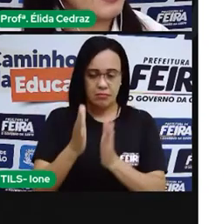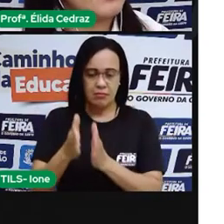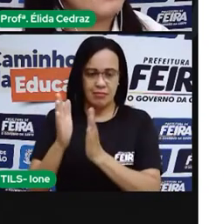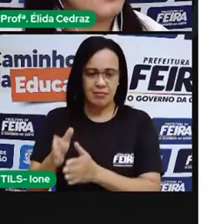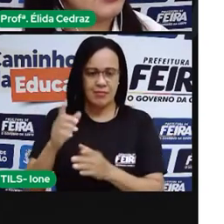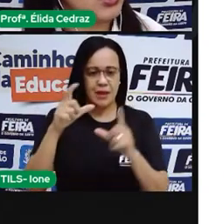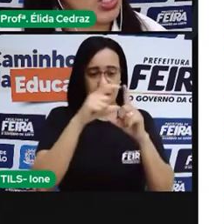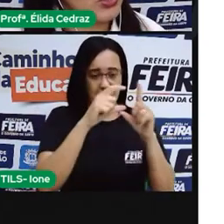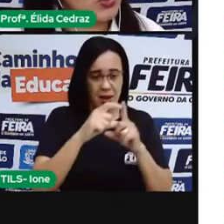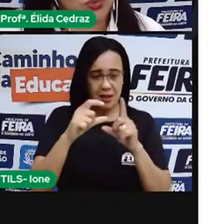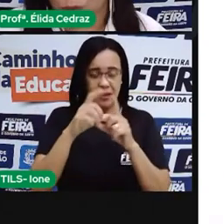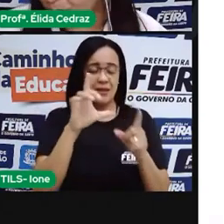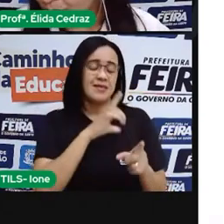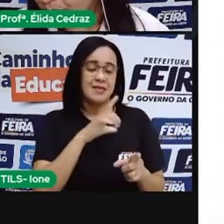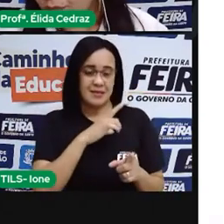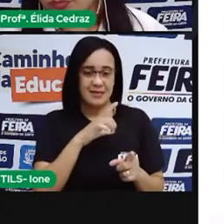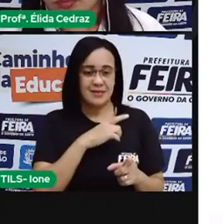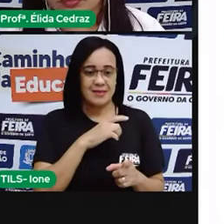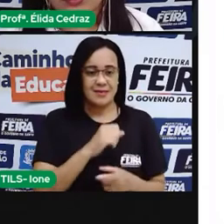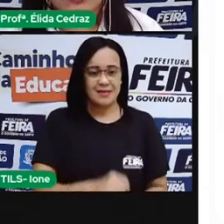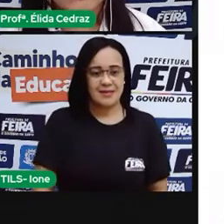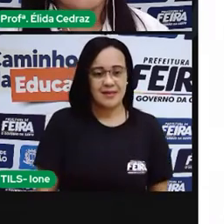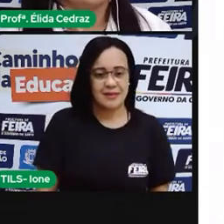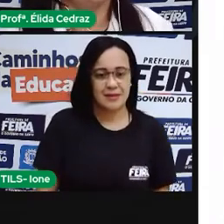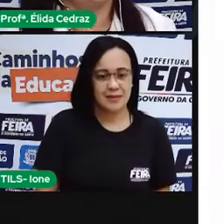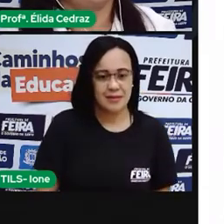Sa, se, si, so, su.